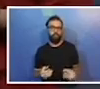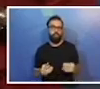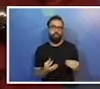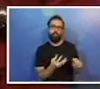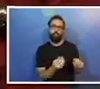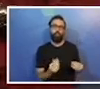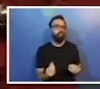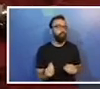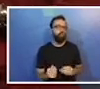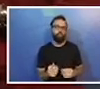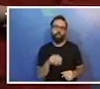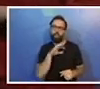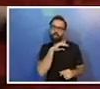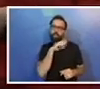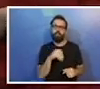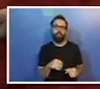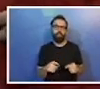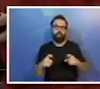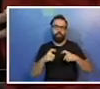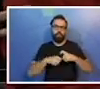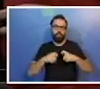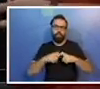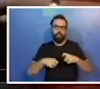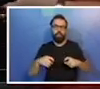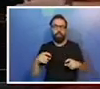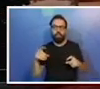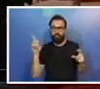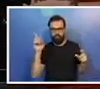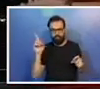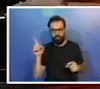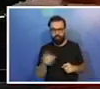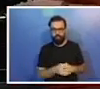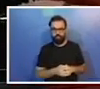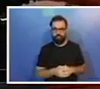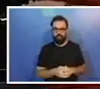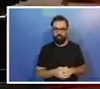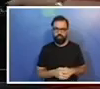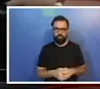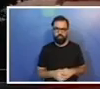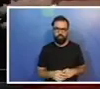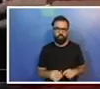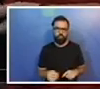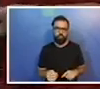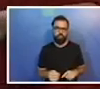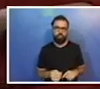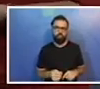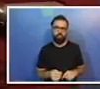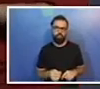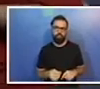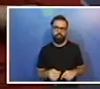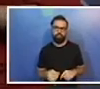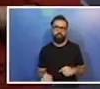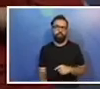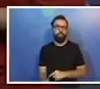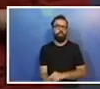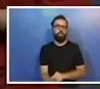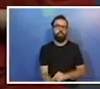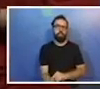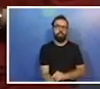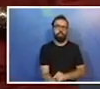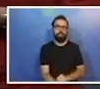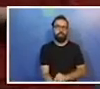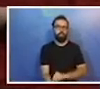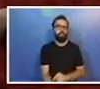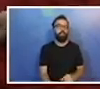se reproduzem e criam seus filhotes nesses locais. Além disso, é fonte de alimentação para